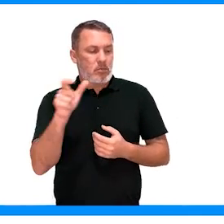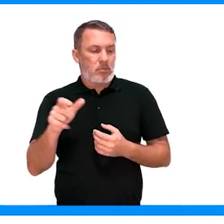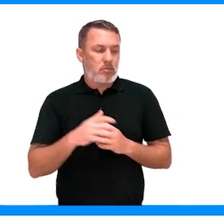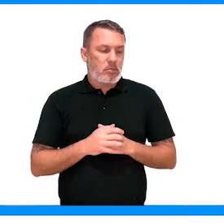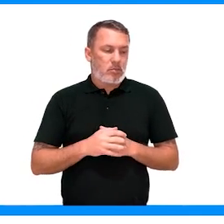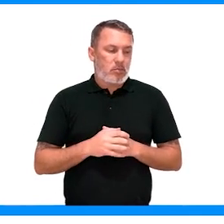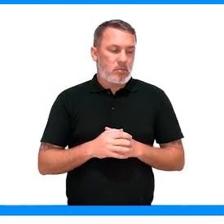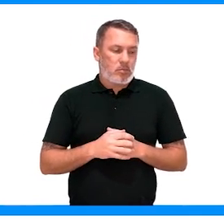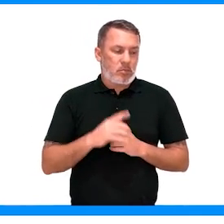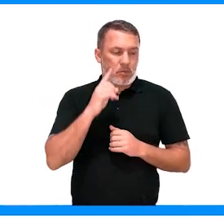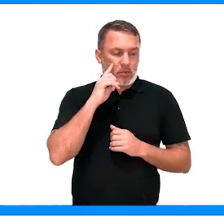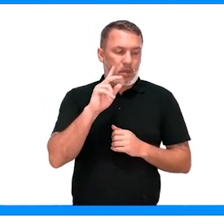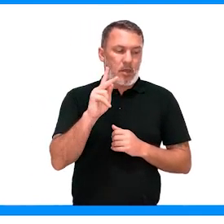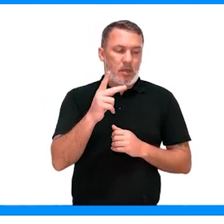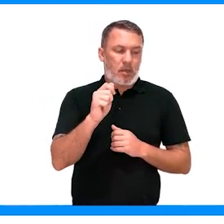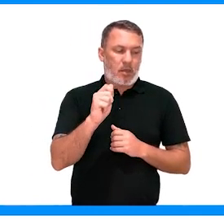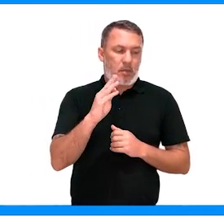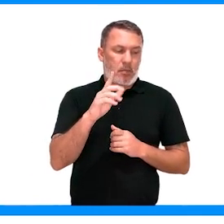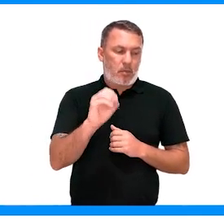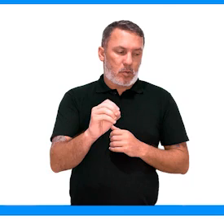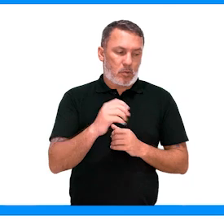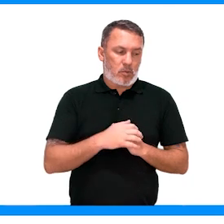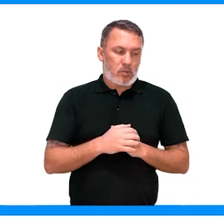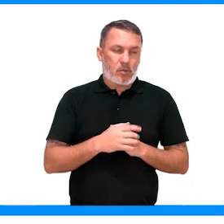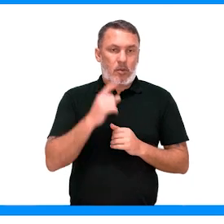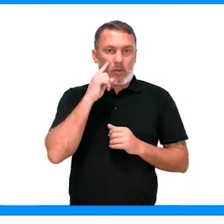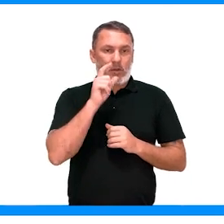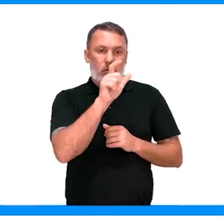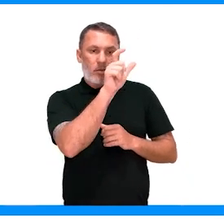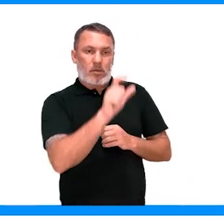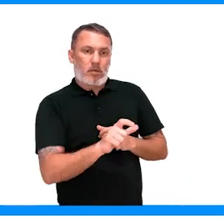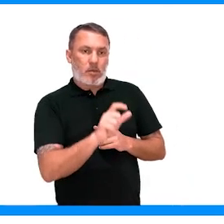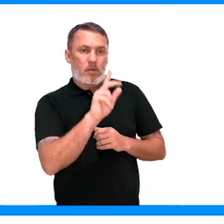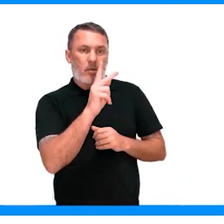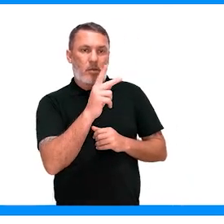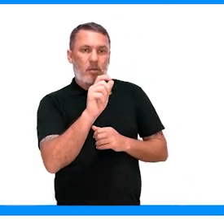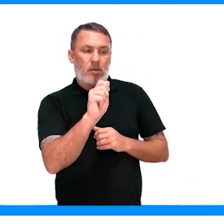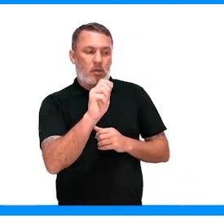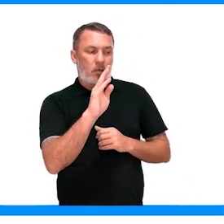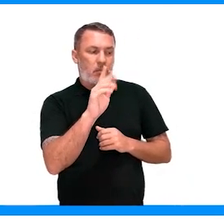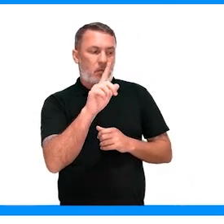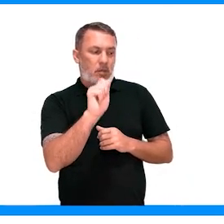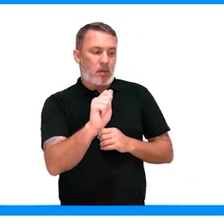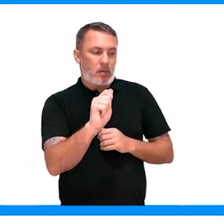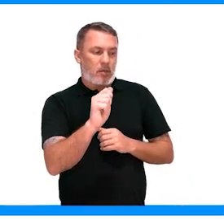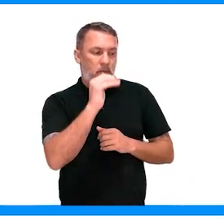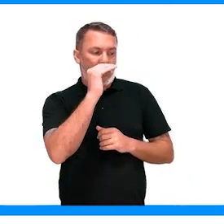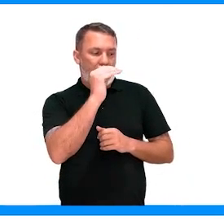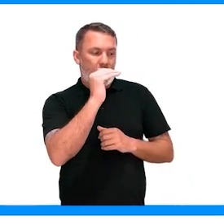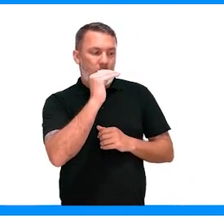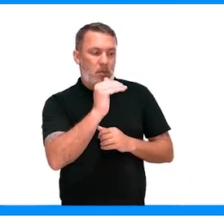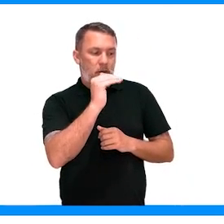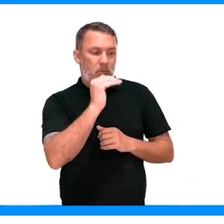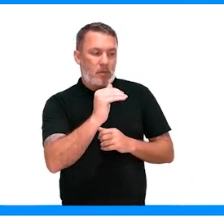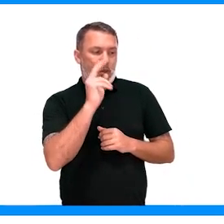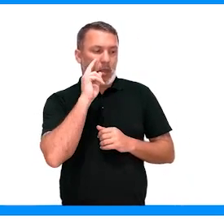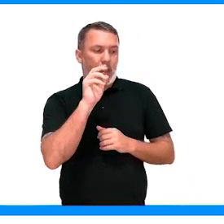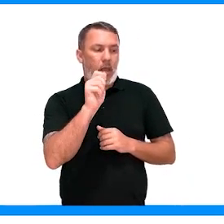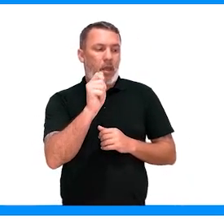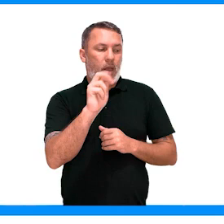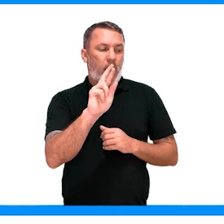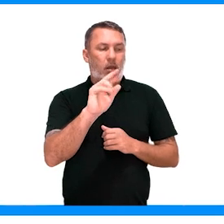daí. Yo hablo, ou yo hablo, tú hablas, él habla. Nosotros hablamos,